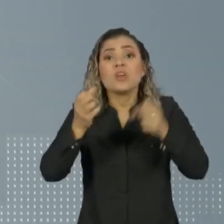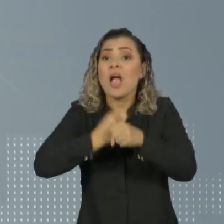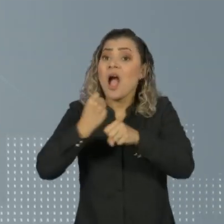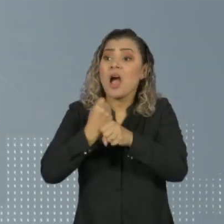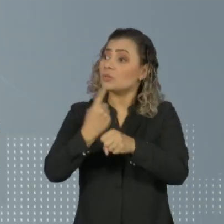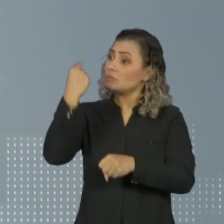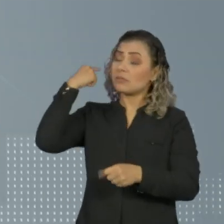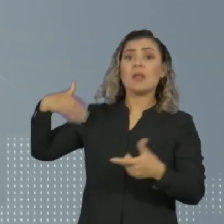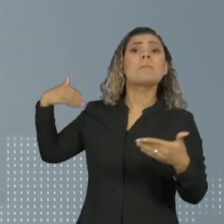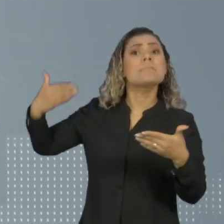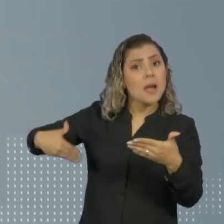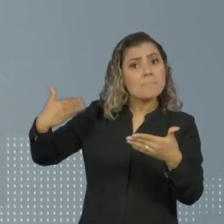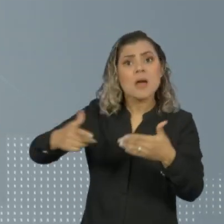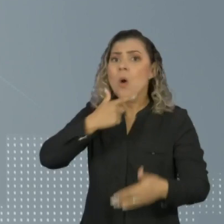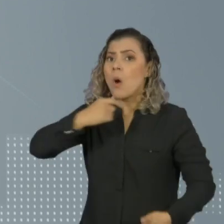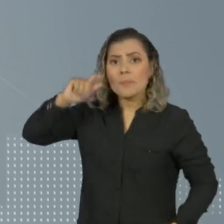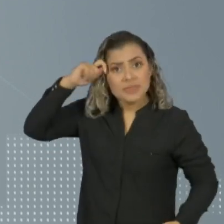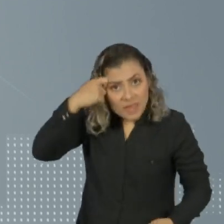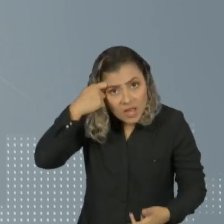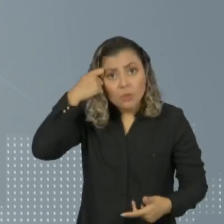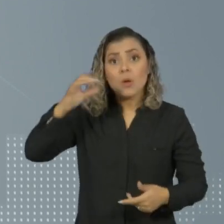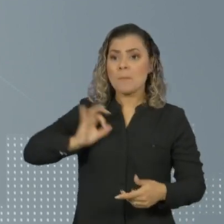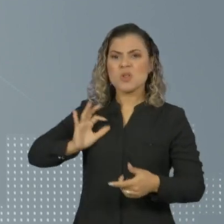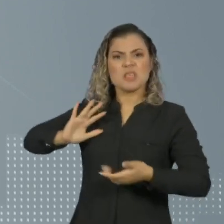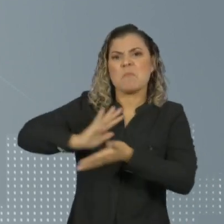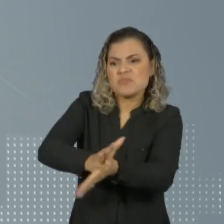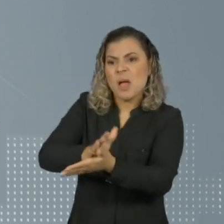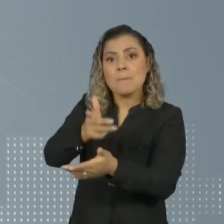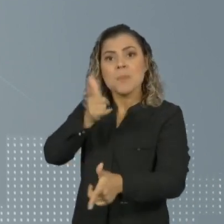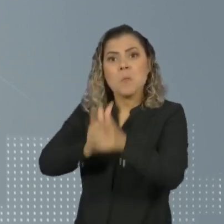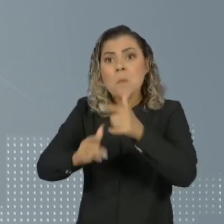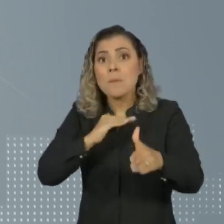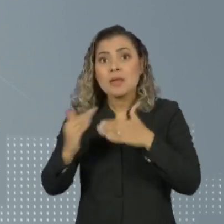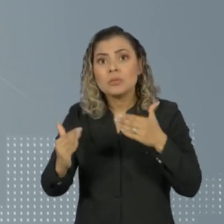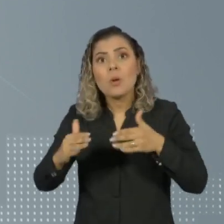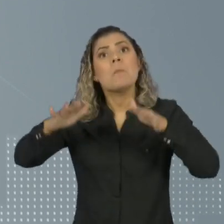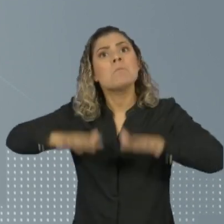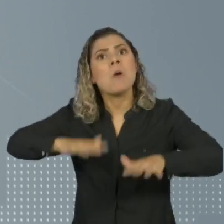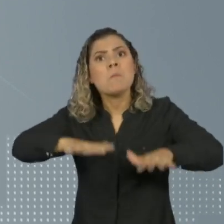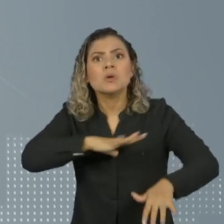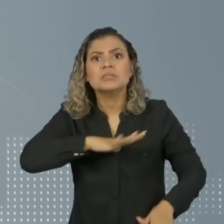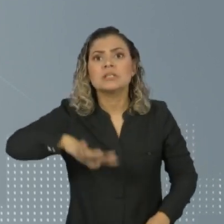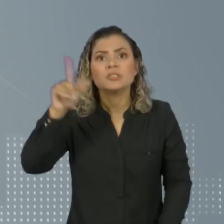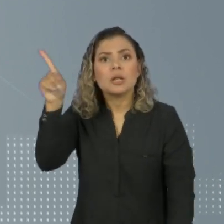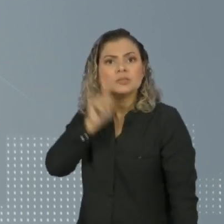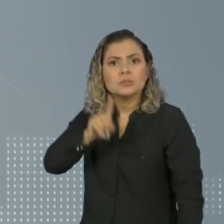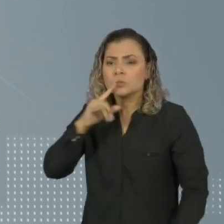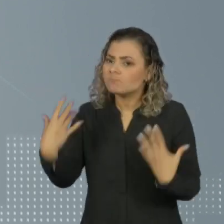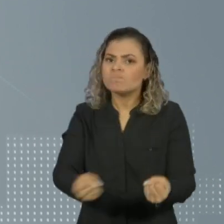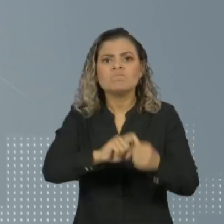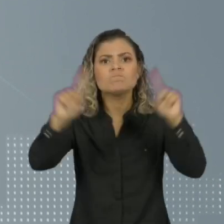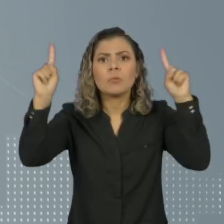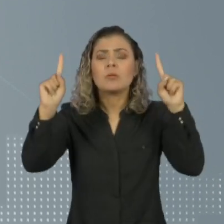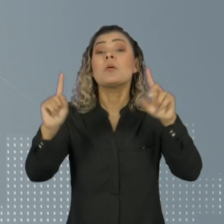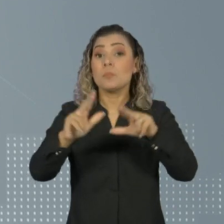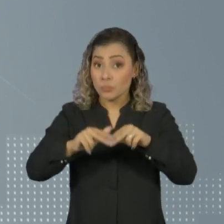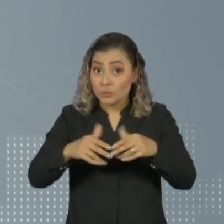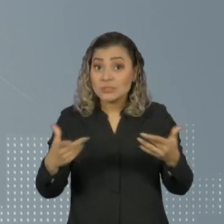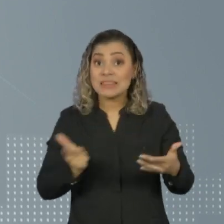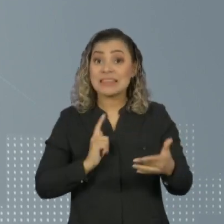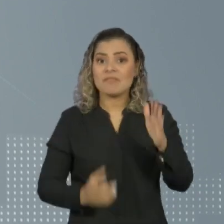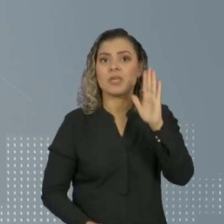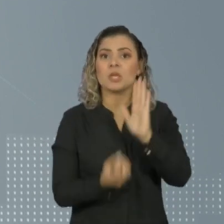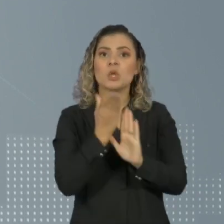de assassinatos de homens negros pela polícia provocou protestos em várias cidades dos Estados Unidos e levou à